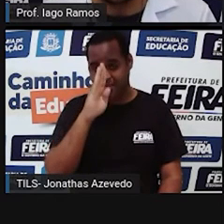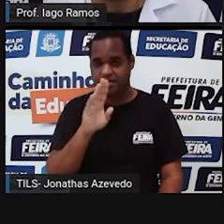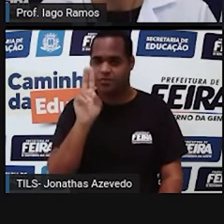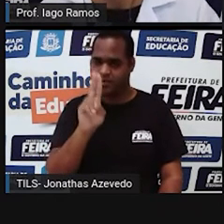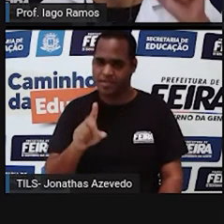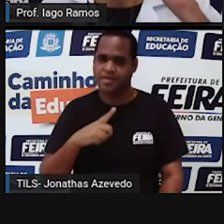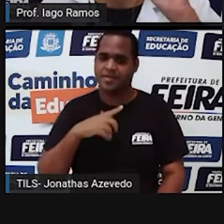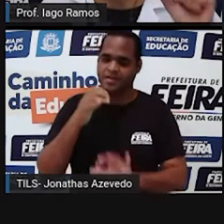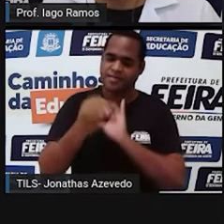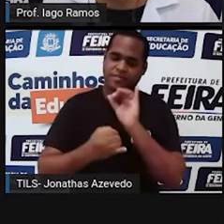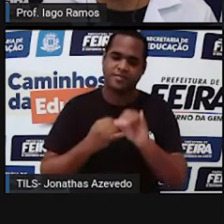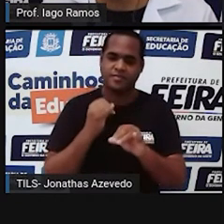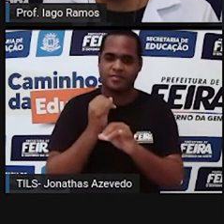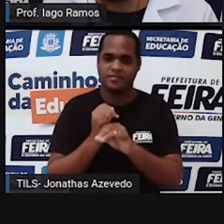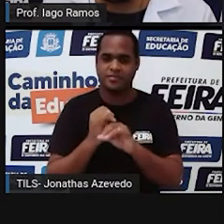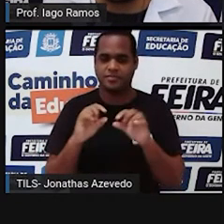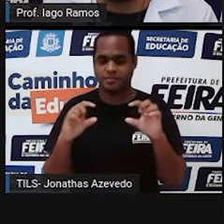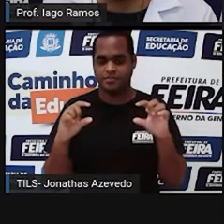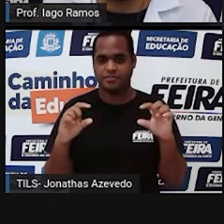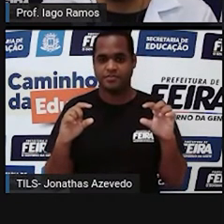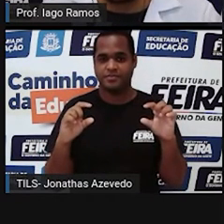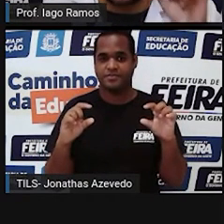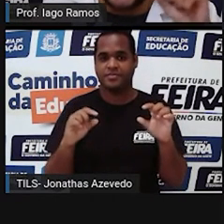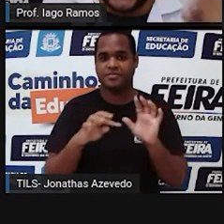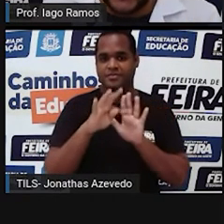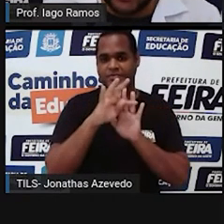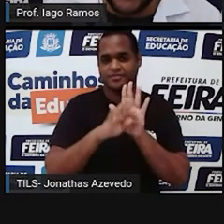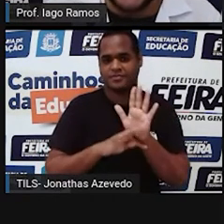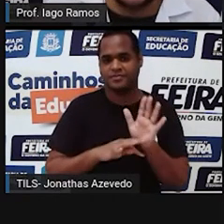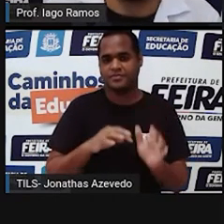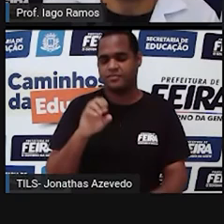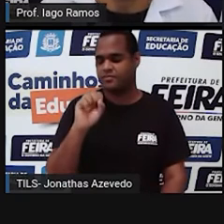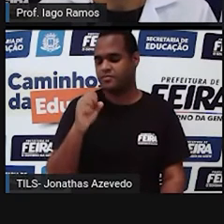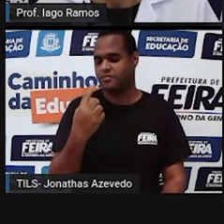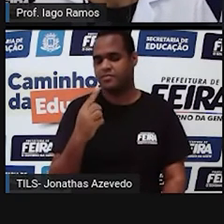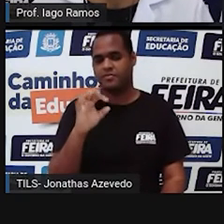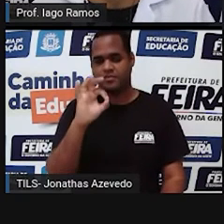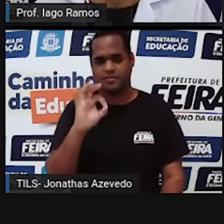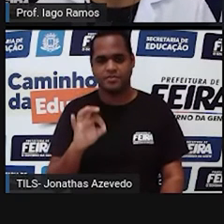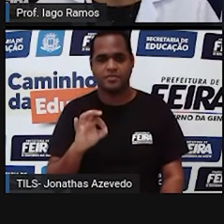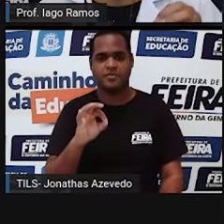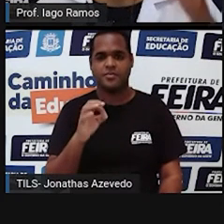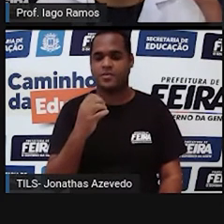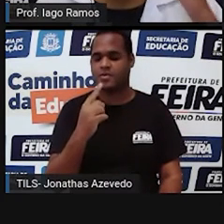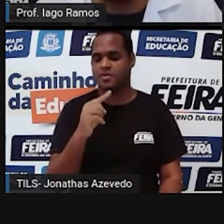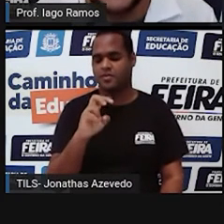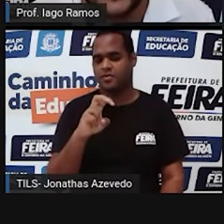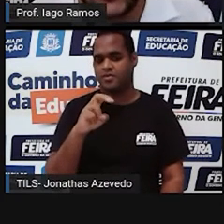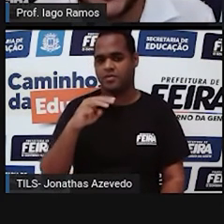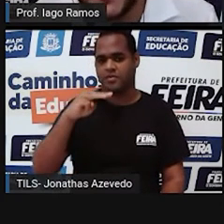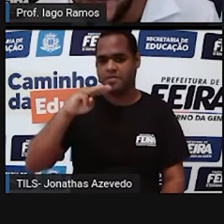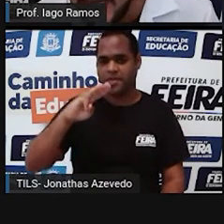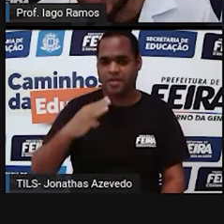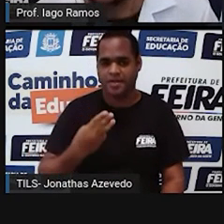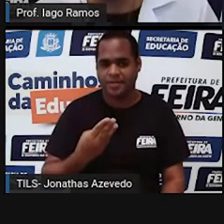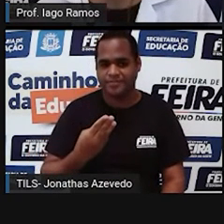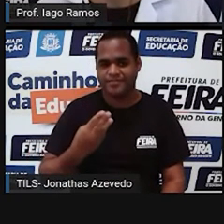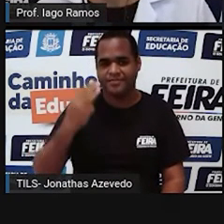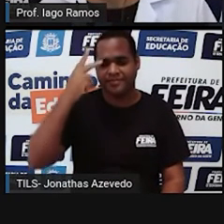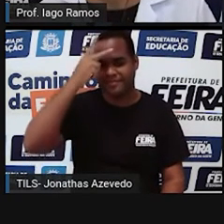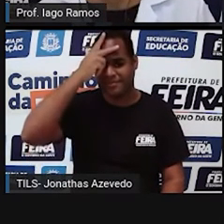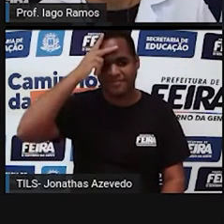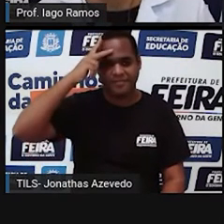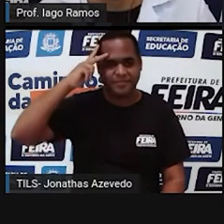internet. E ali dentro tem um texto que diz que esses 81% valem 152